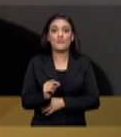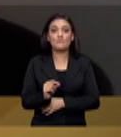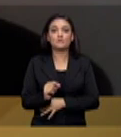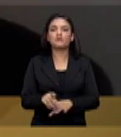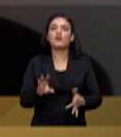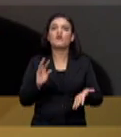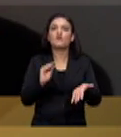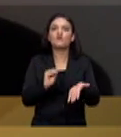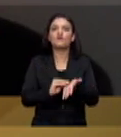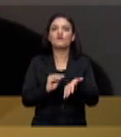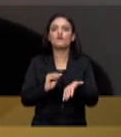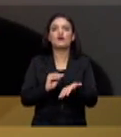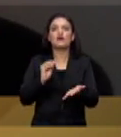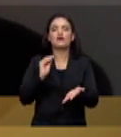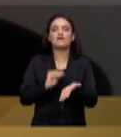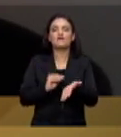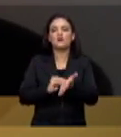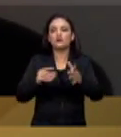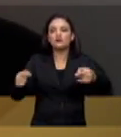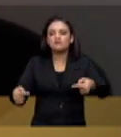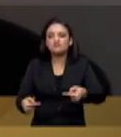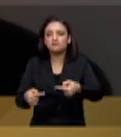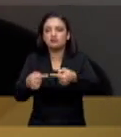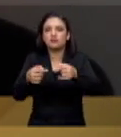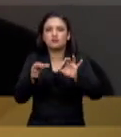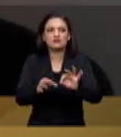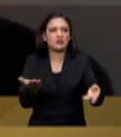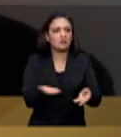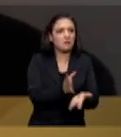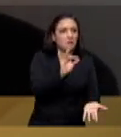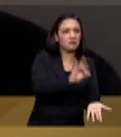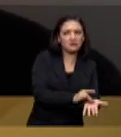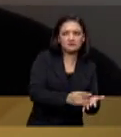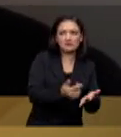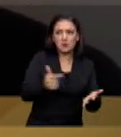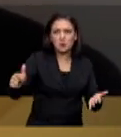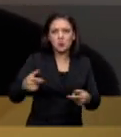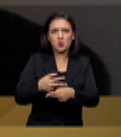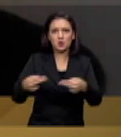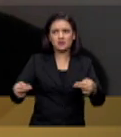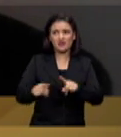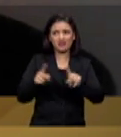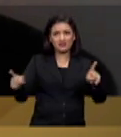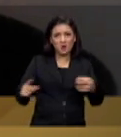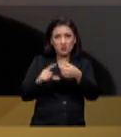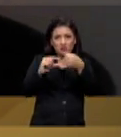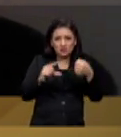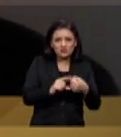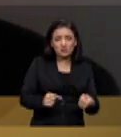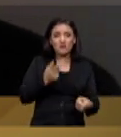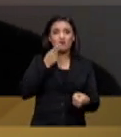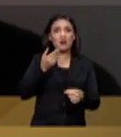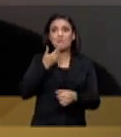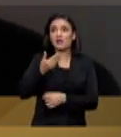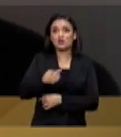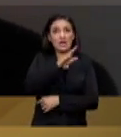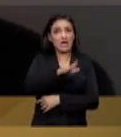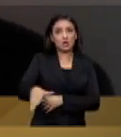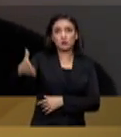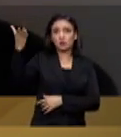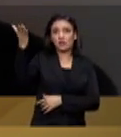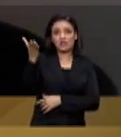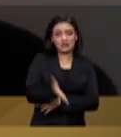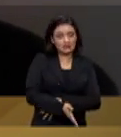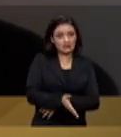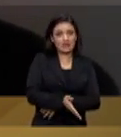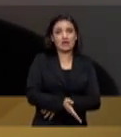caso concreto dos dispositivos regimentais invocados, suscitam a nulidade da afetação por